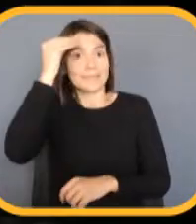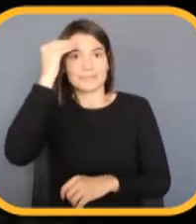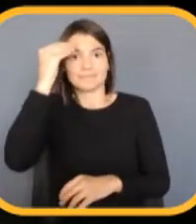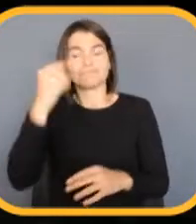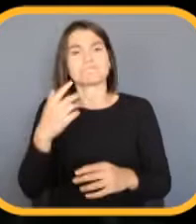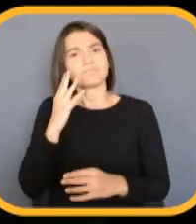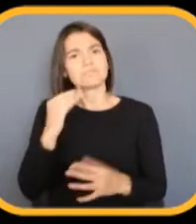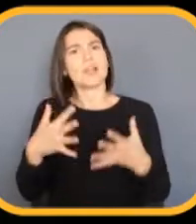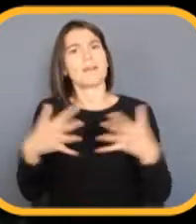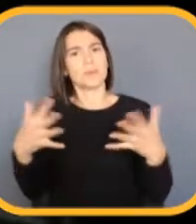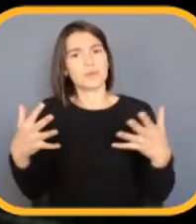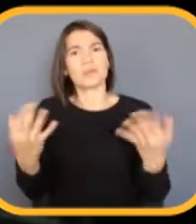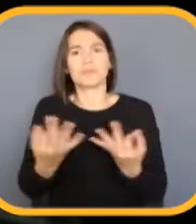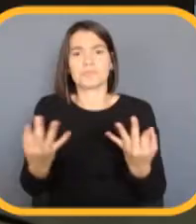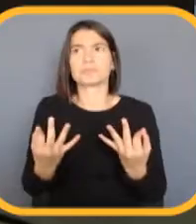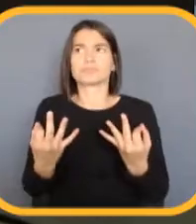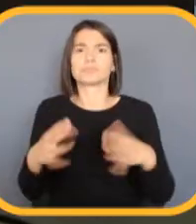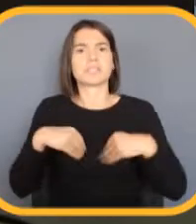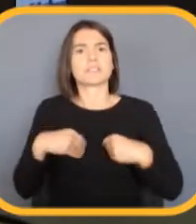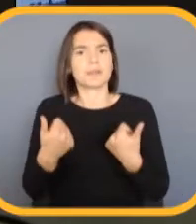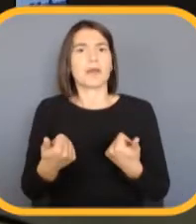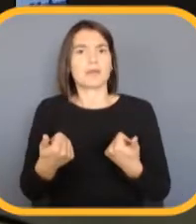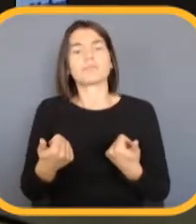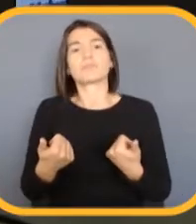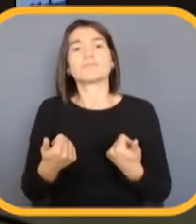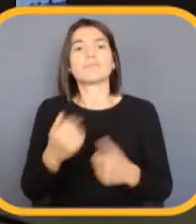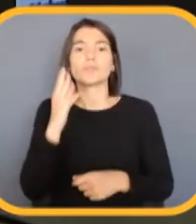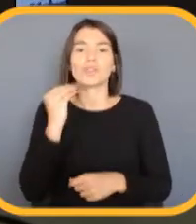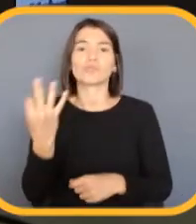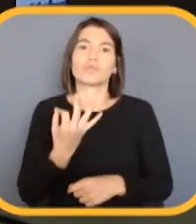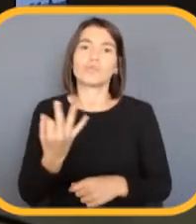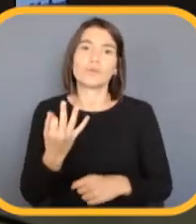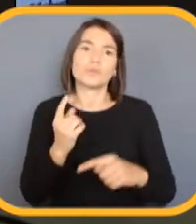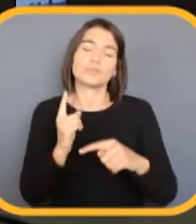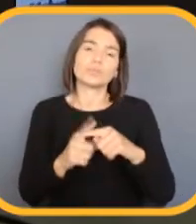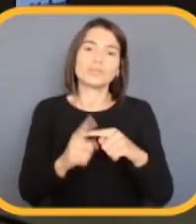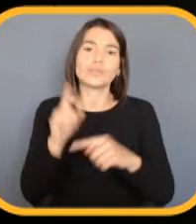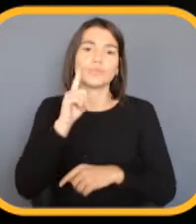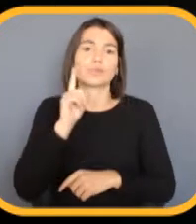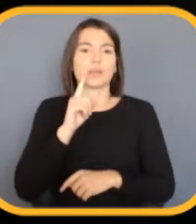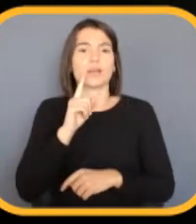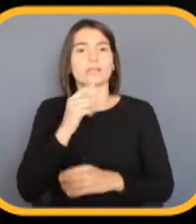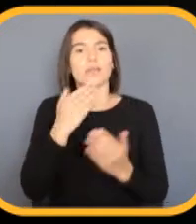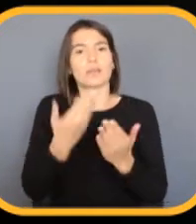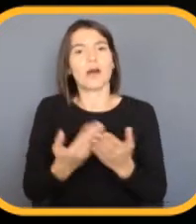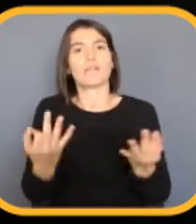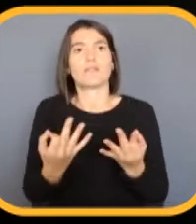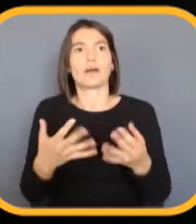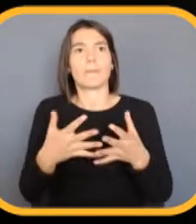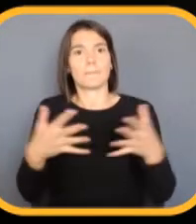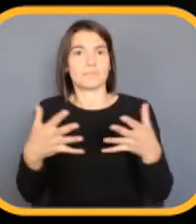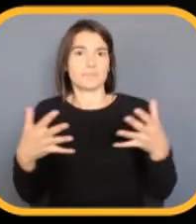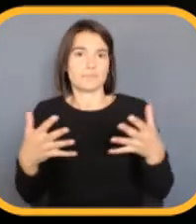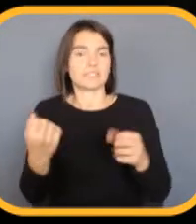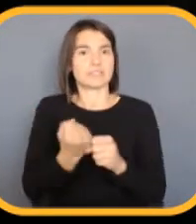ferramentas, tiveram que se adaptar rapidamente. Creio que, na maior parte dos casos, houve uma grande adesão e acho que